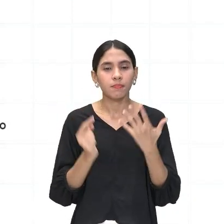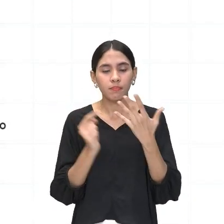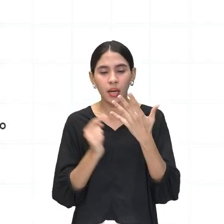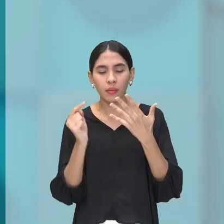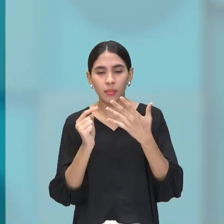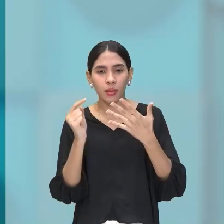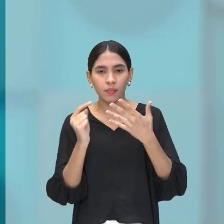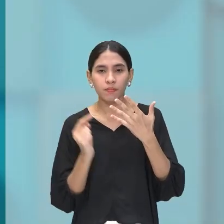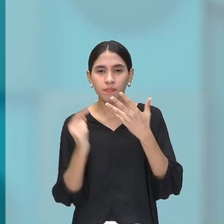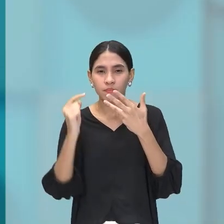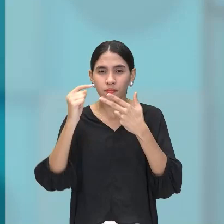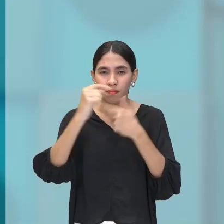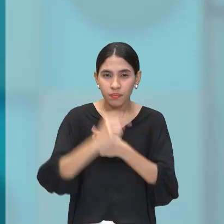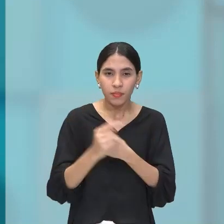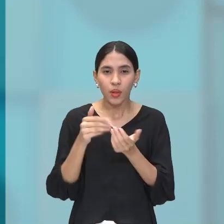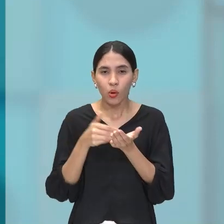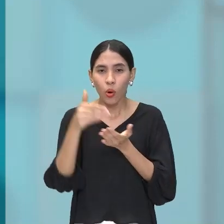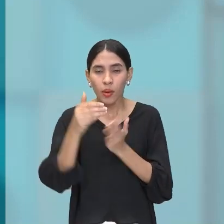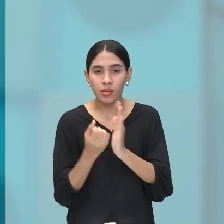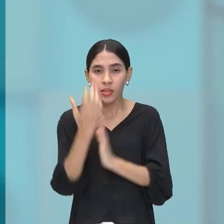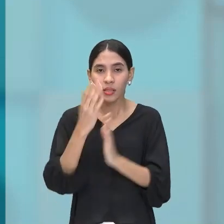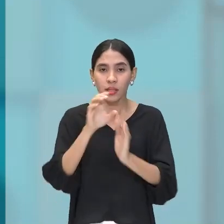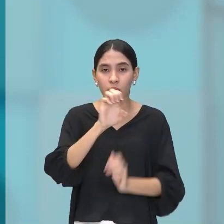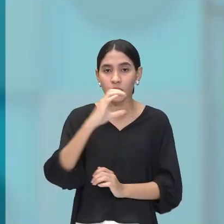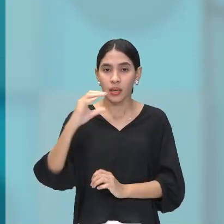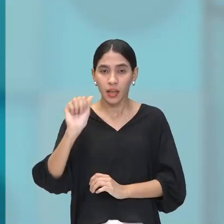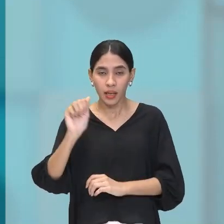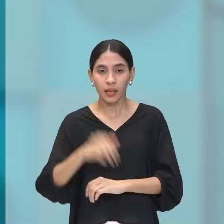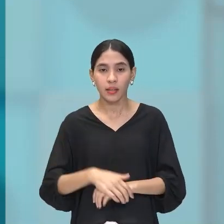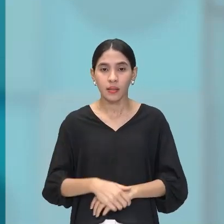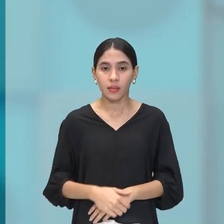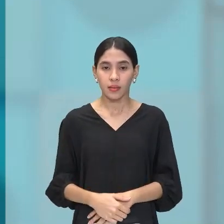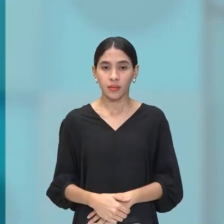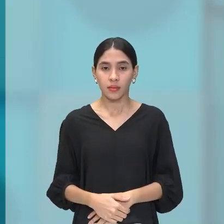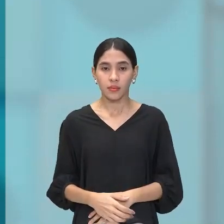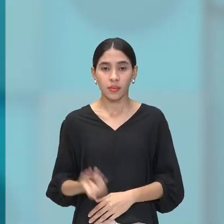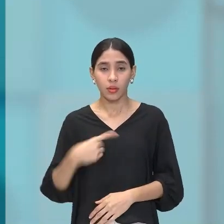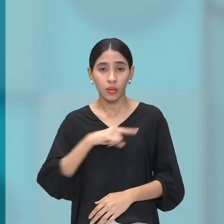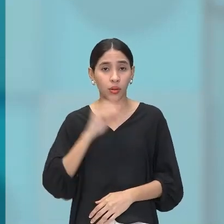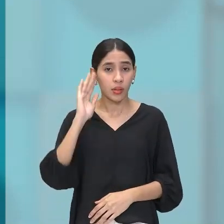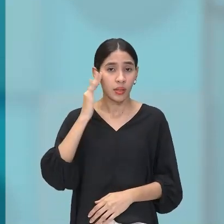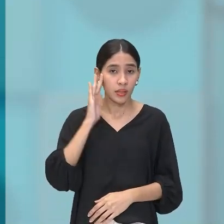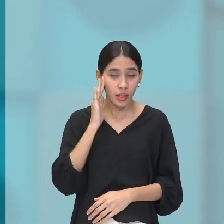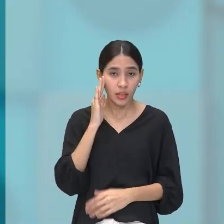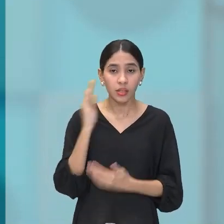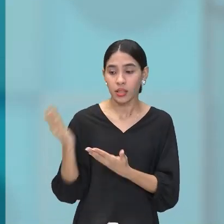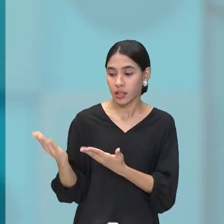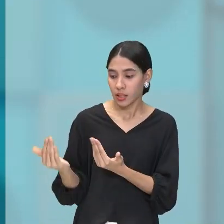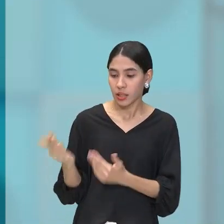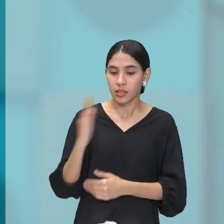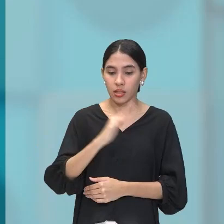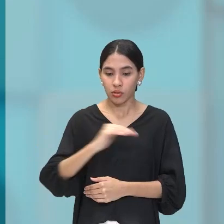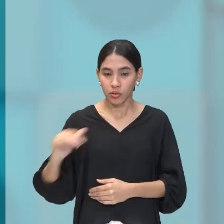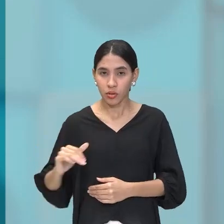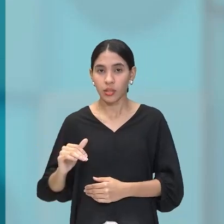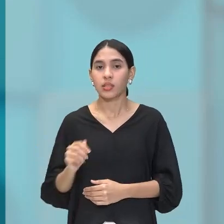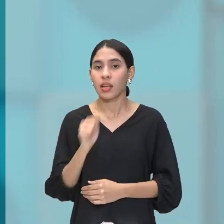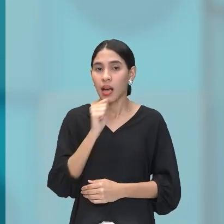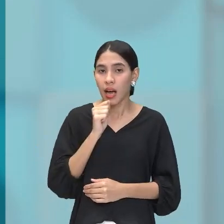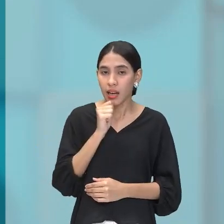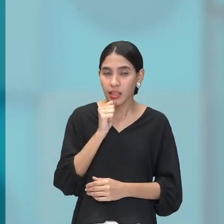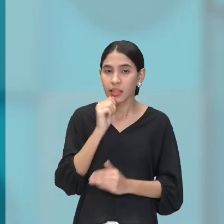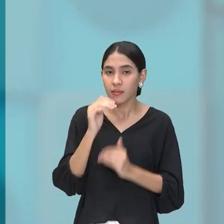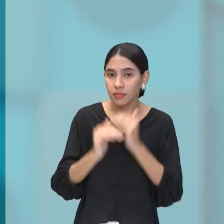estatuto, que, como nós dissemos para vocês, entende a criança e o adolescente como seres em